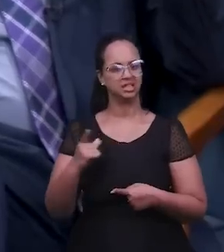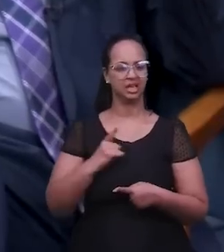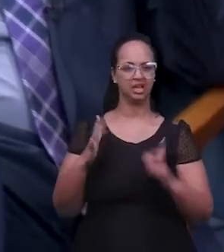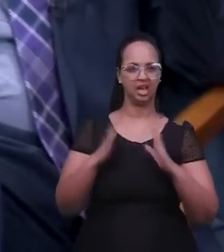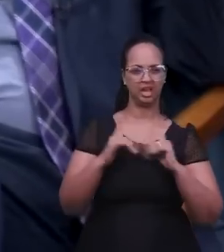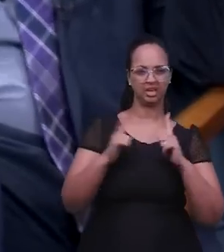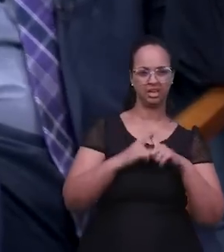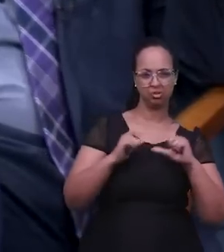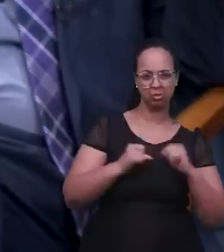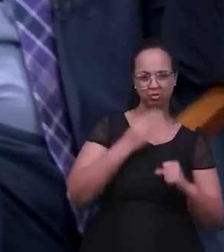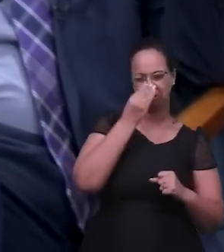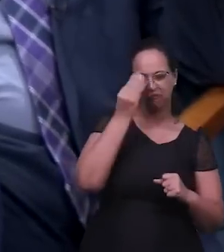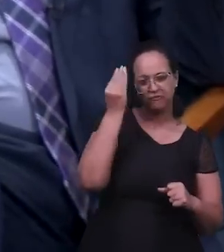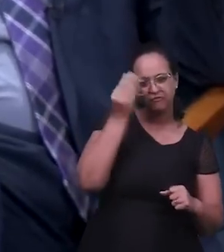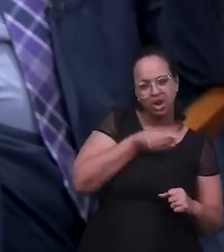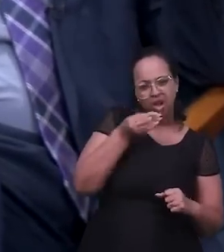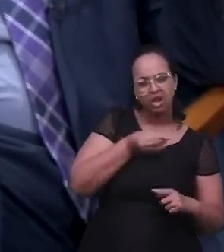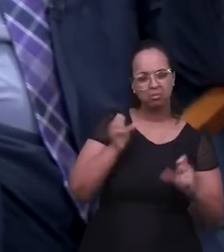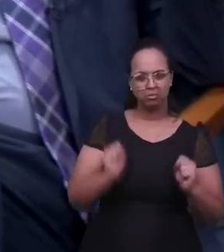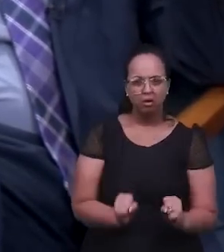seguinte: corpo adoece?